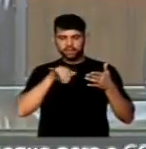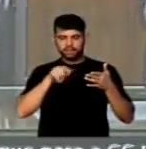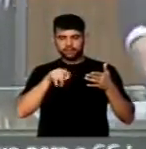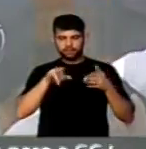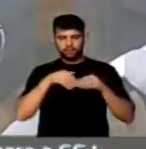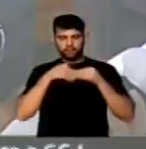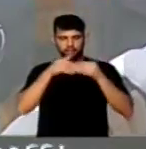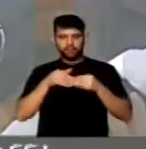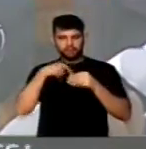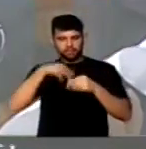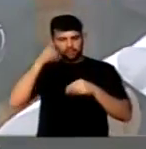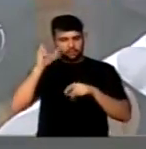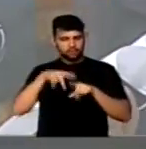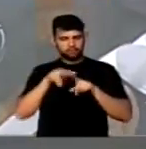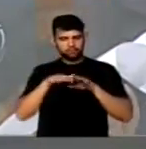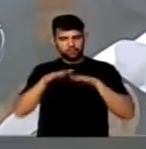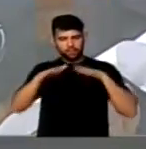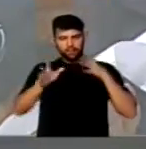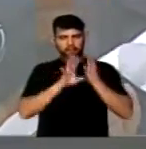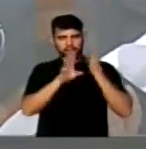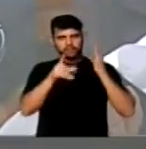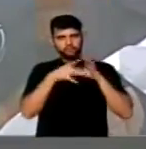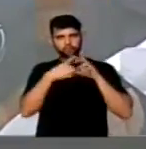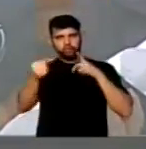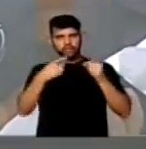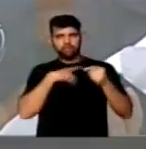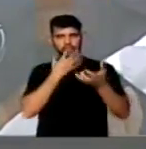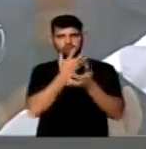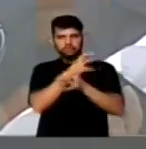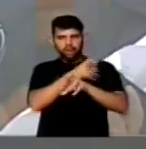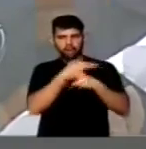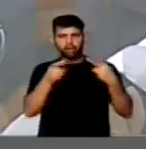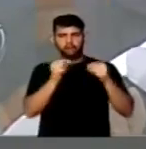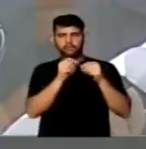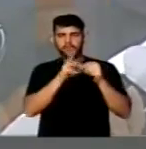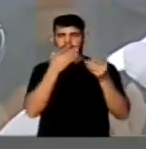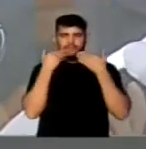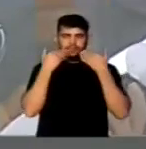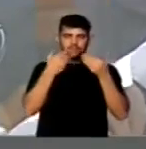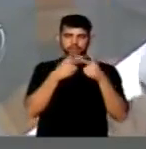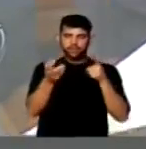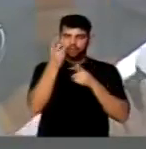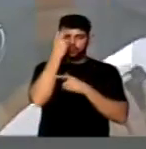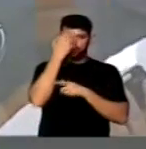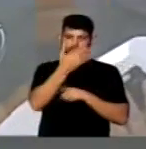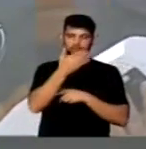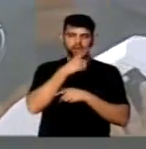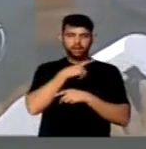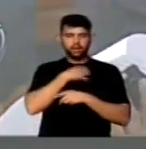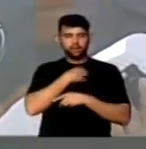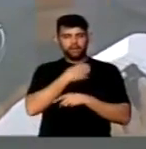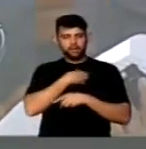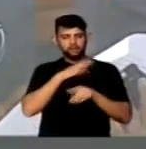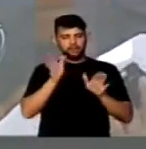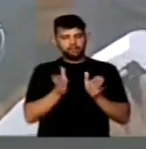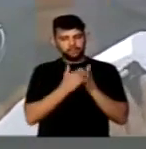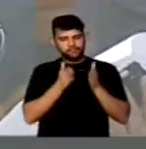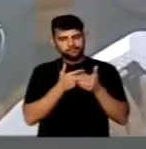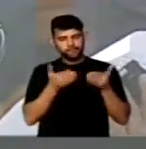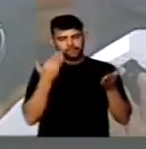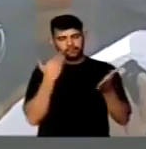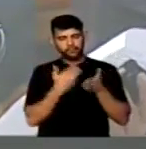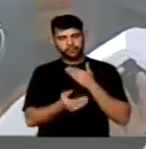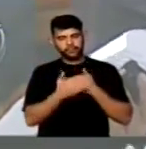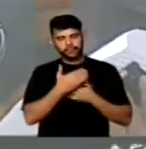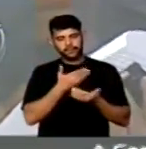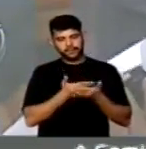romeiros, vaqueiros, retirantes, beatos, personagens que marcaram sua obra e sua baianidade universal. A Bahia fica mais pobre em sua